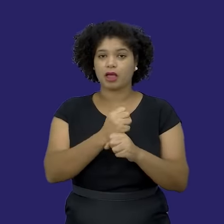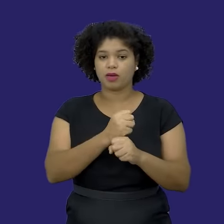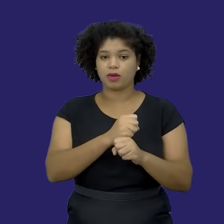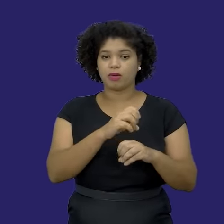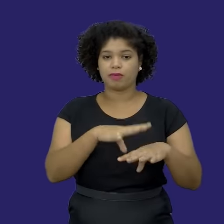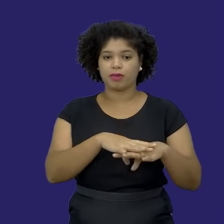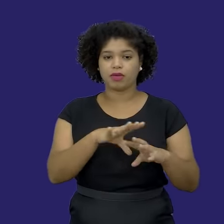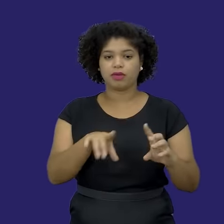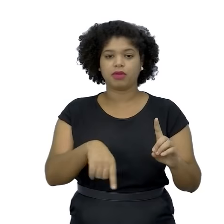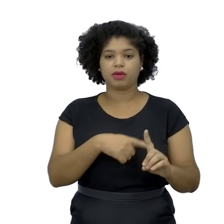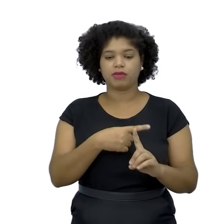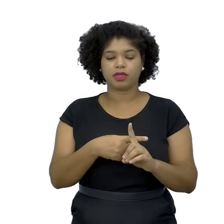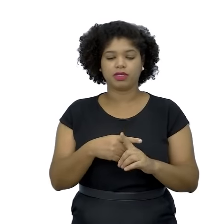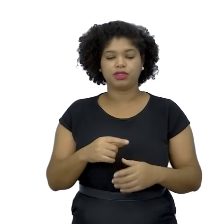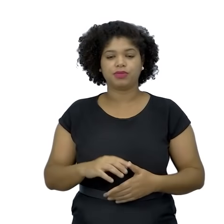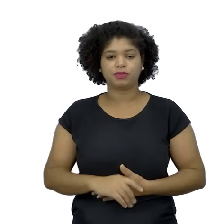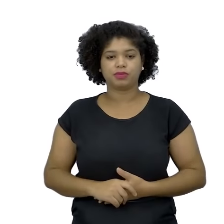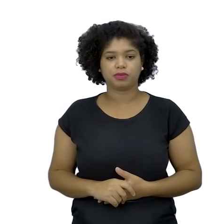aditivo.